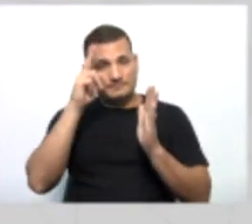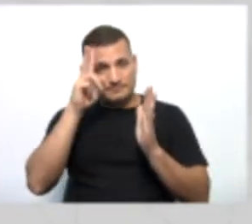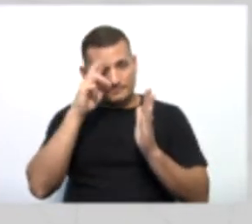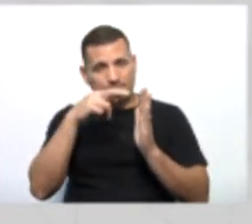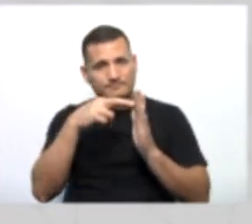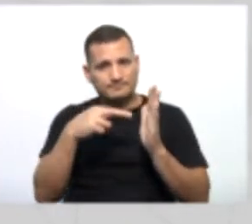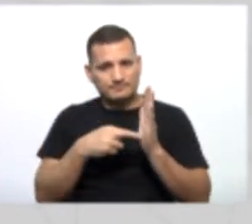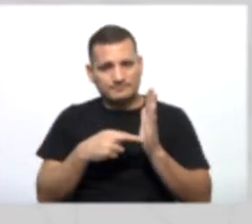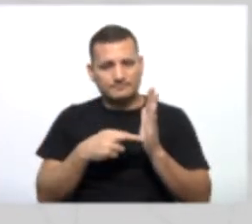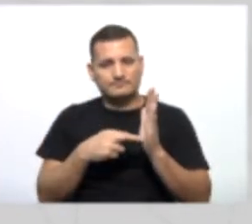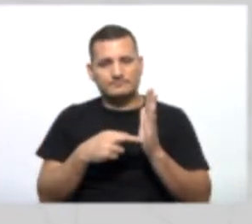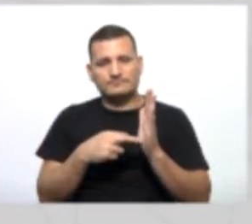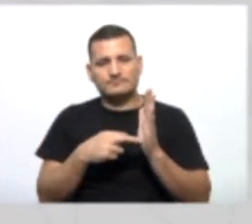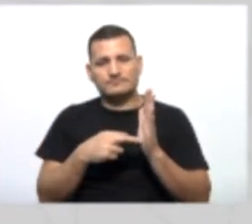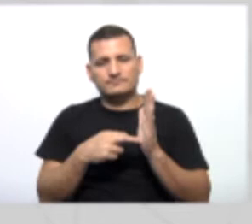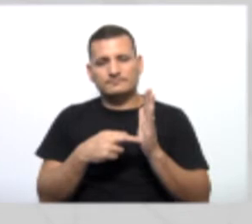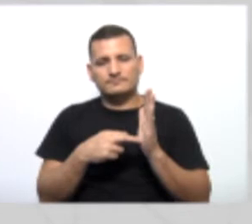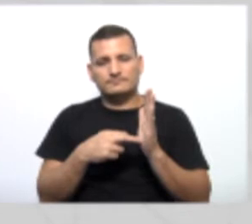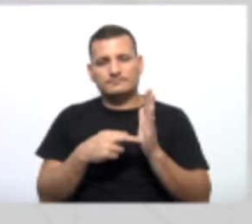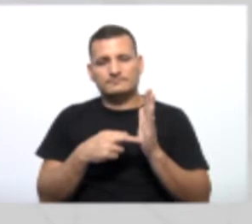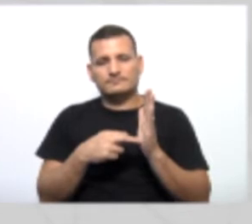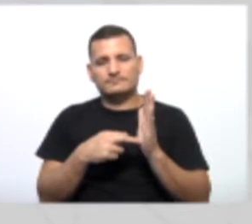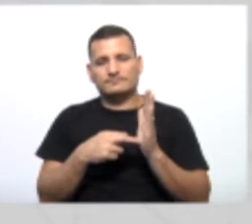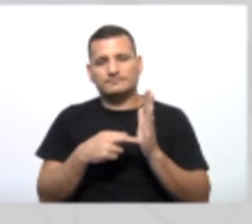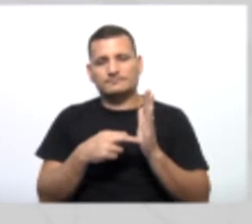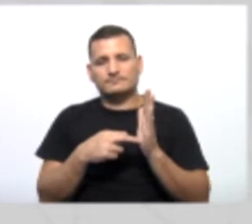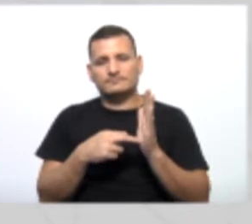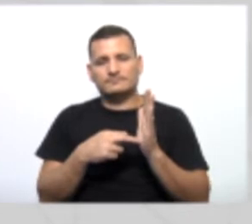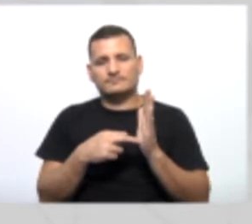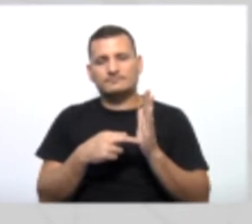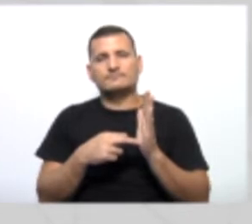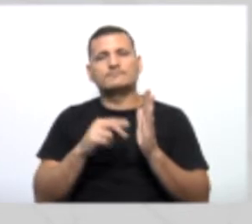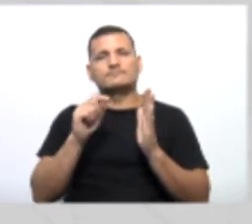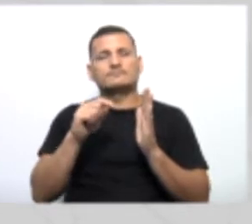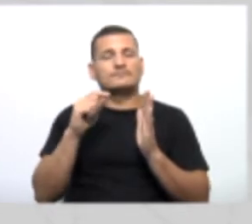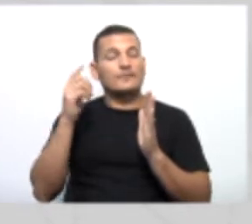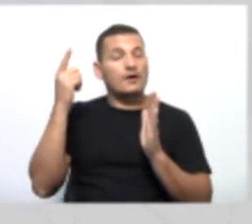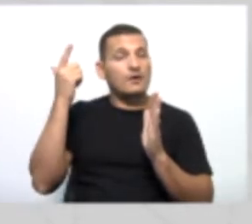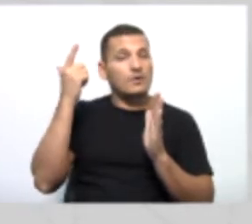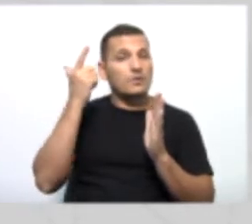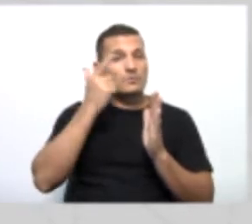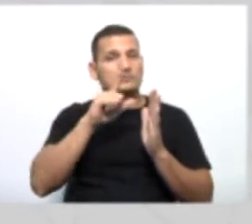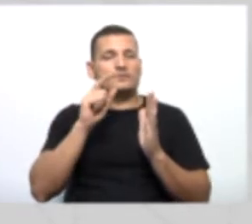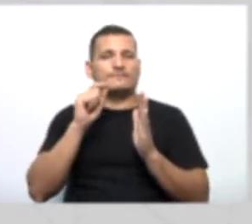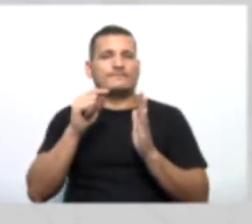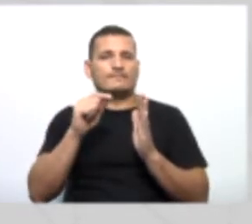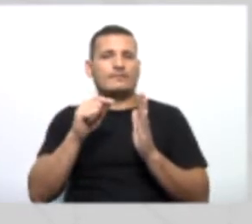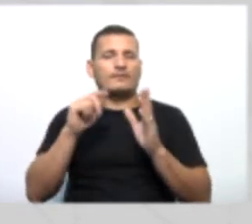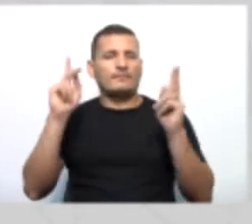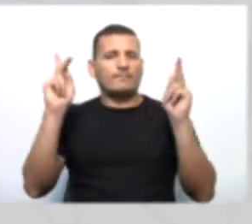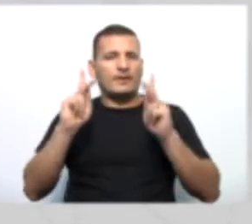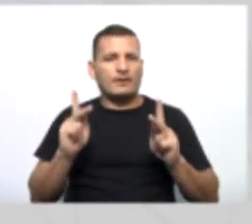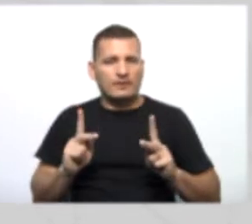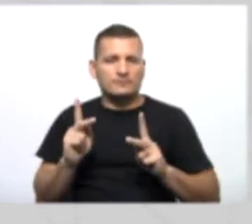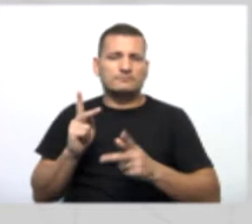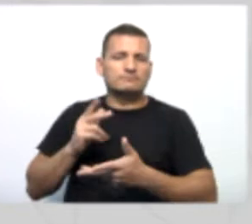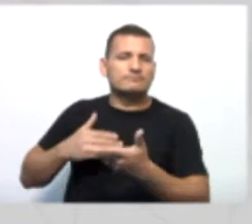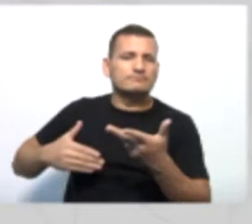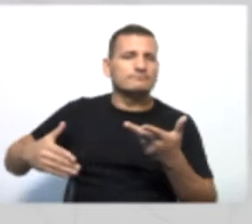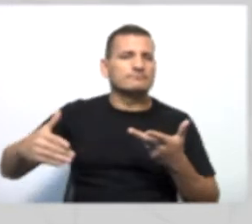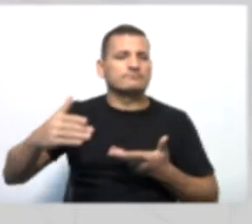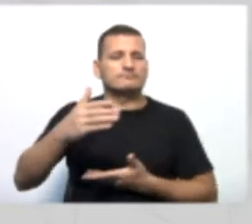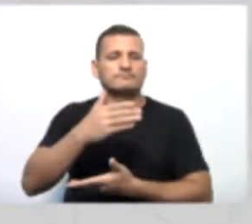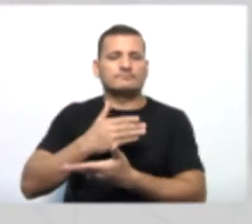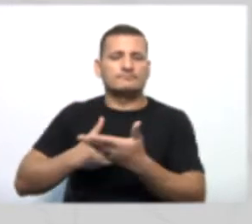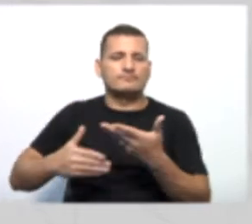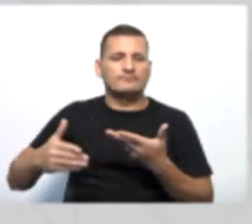precisam ser cumpridas e regulamentos, olha lá, para o sucesso harmônico da energia e promoção de